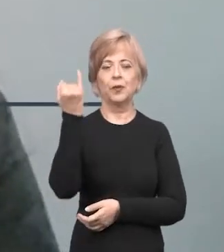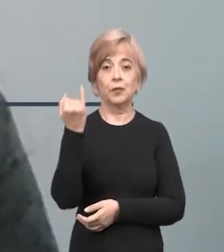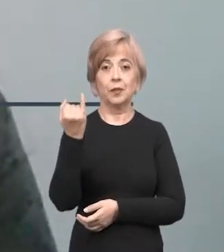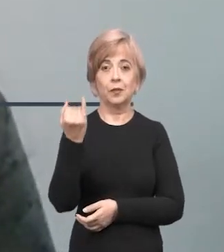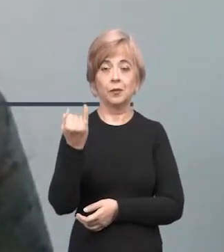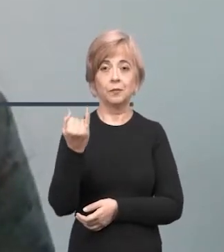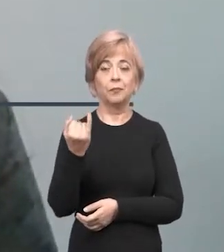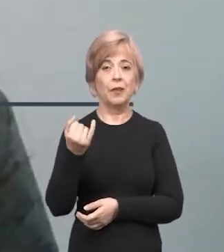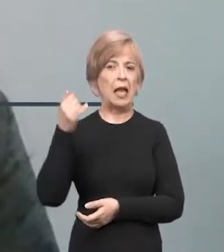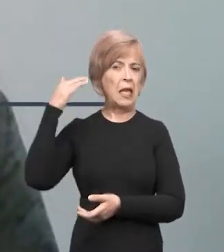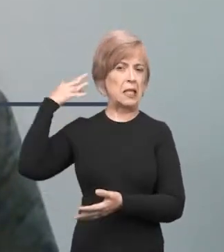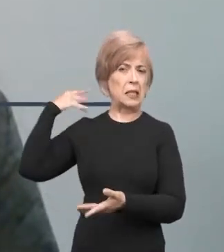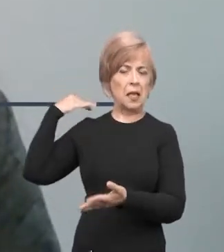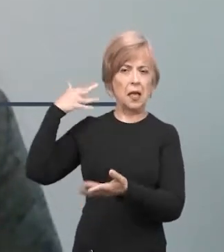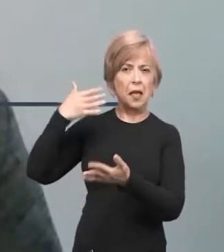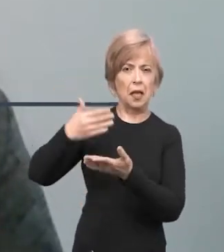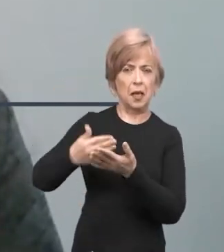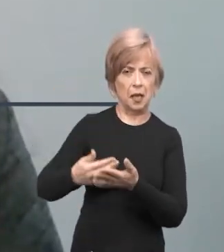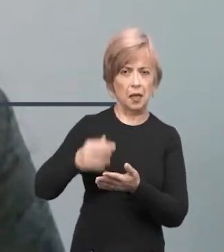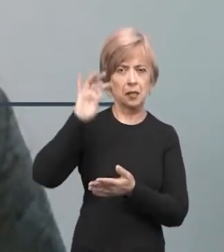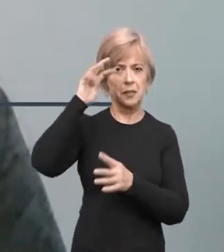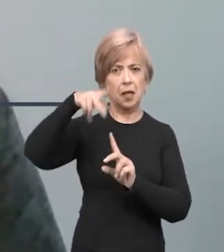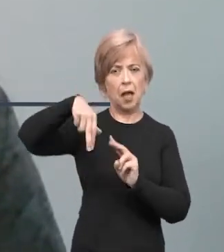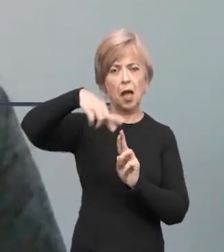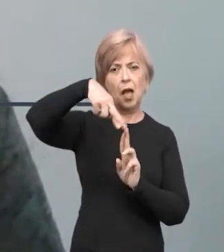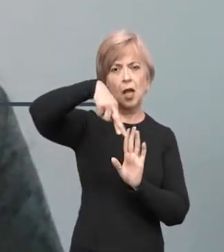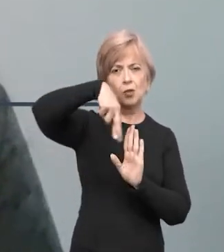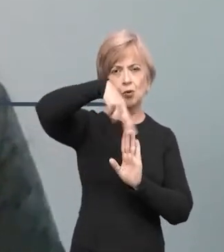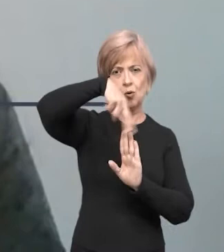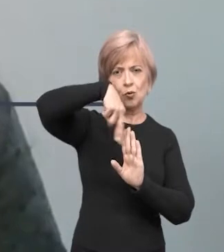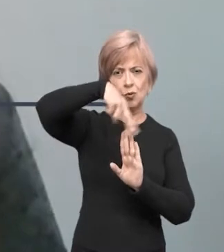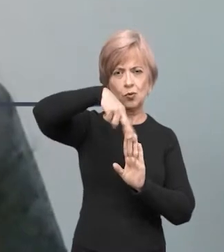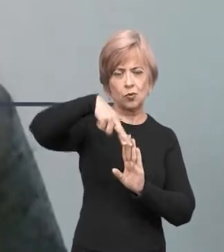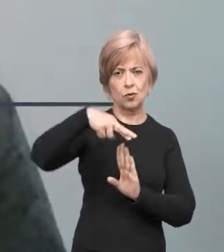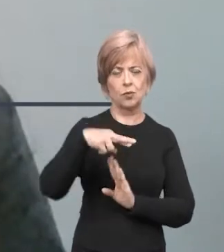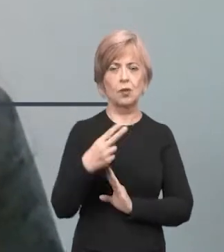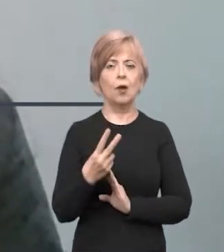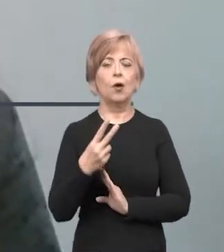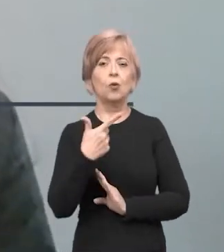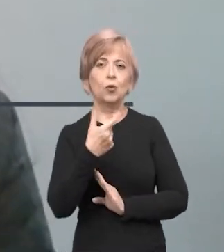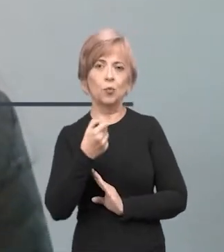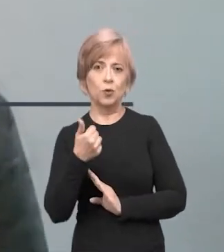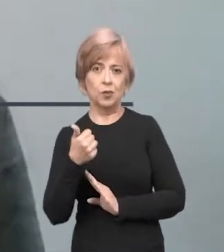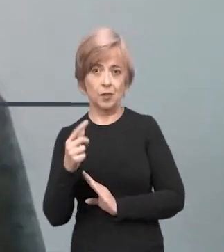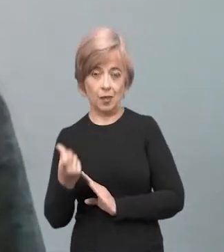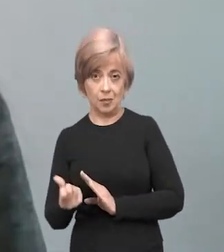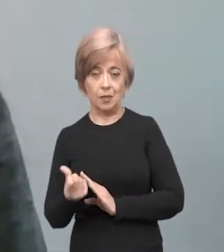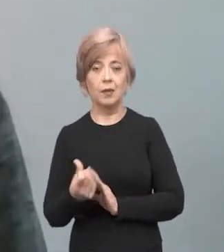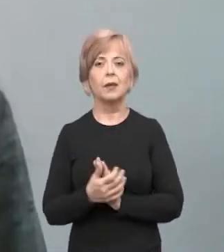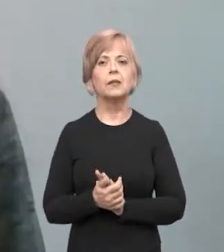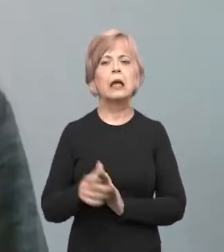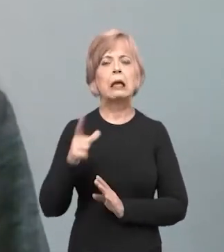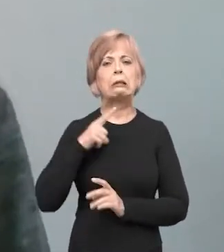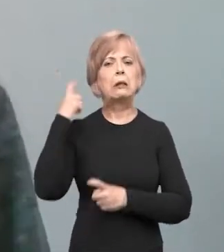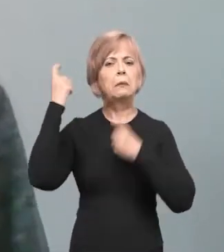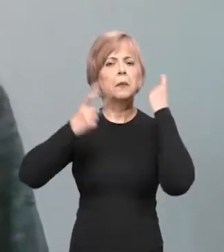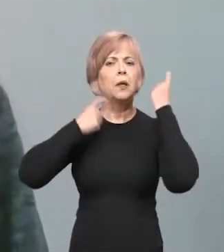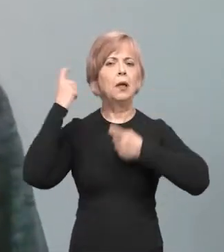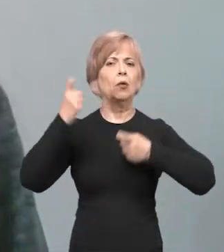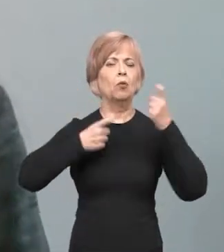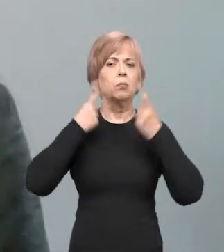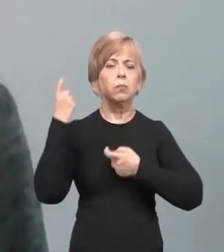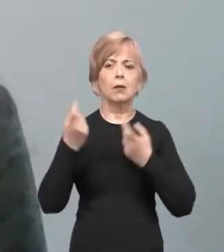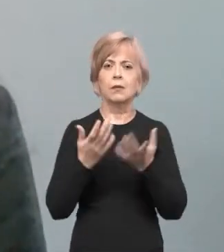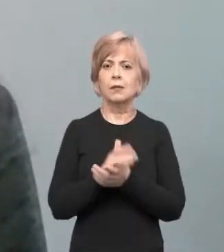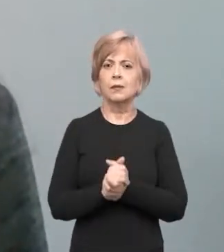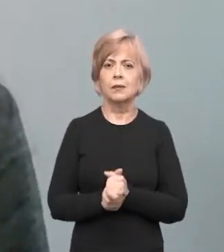importância, né? Desde a Resolução 154, em 2016, do Conselho Nacional do Ministério Público, houve uma grande